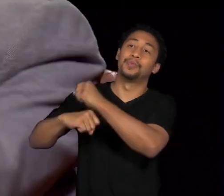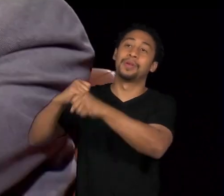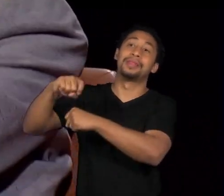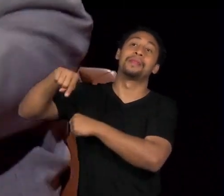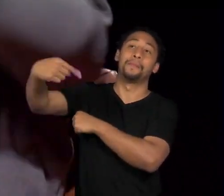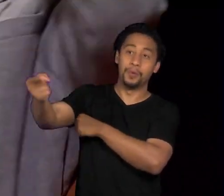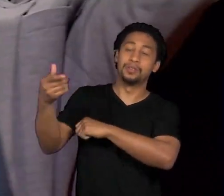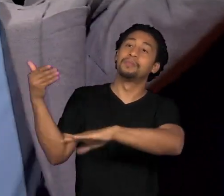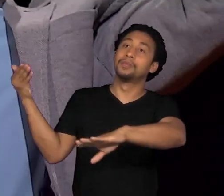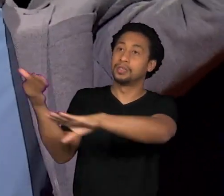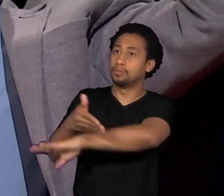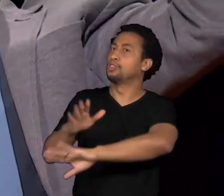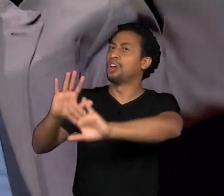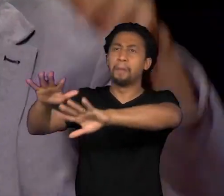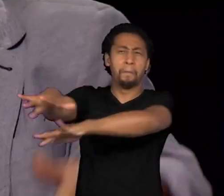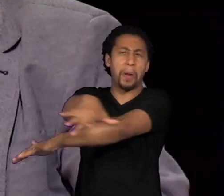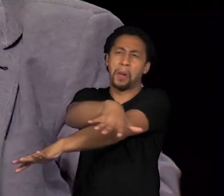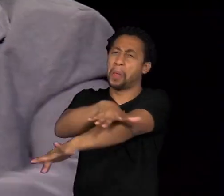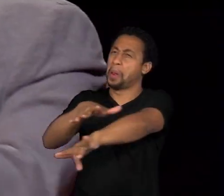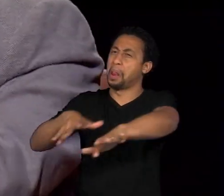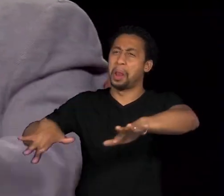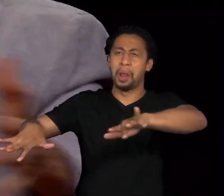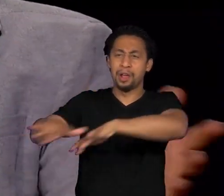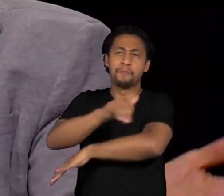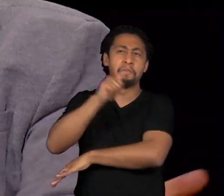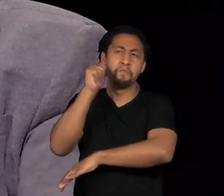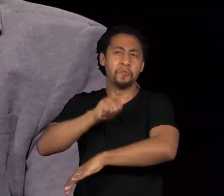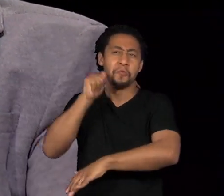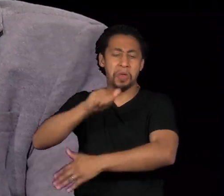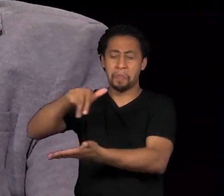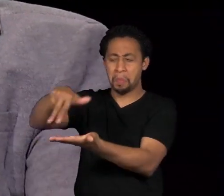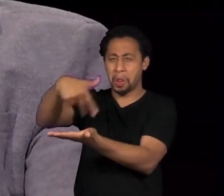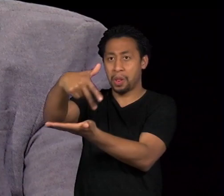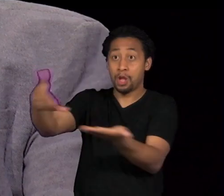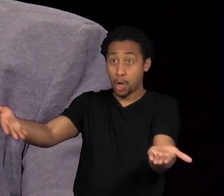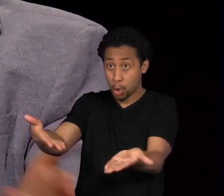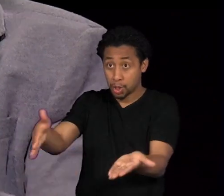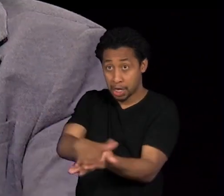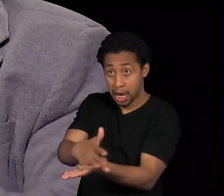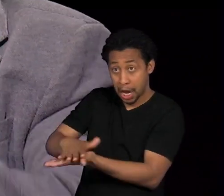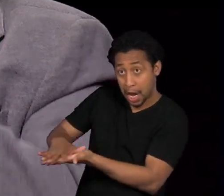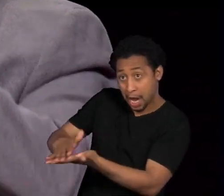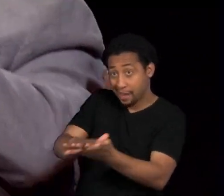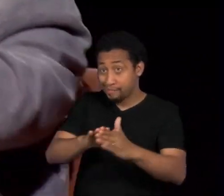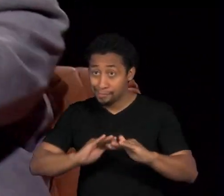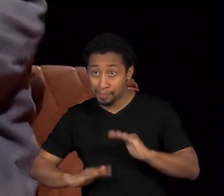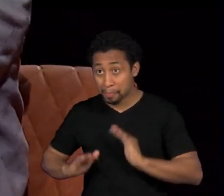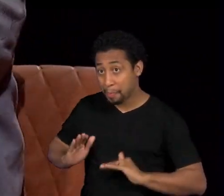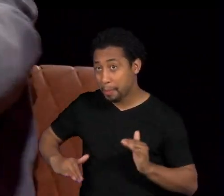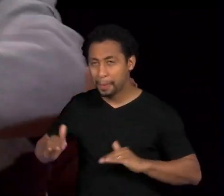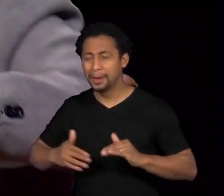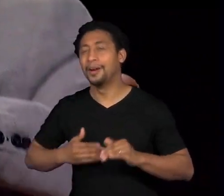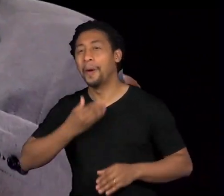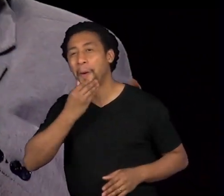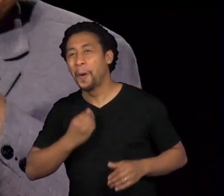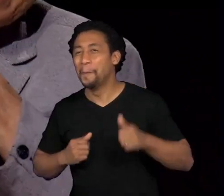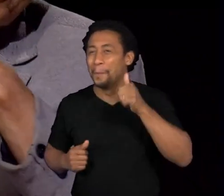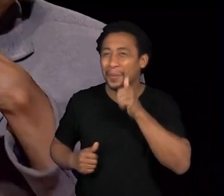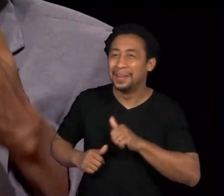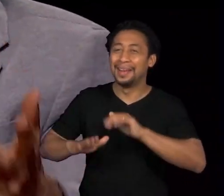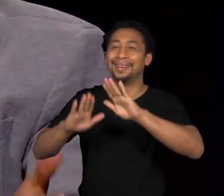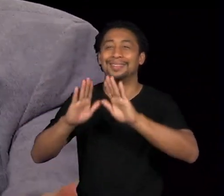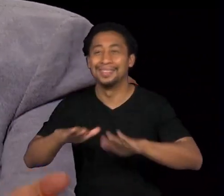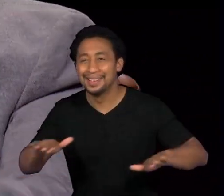sambada já tava cheio de mulher dançando e hoje uma sambada de Maracatu você vê homens mulheres crianças